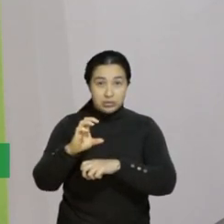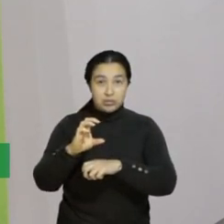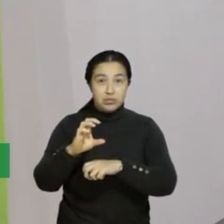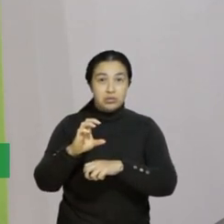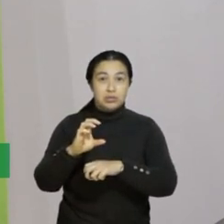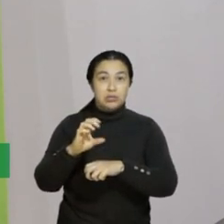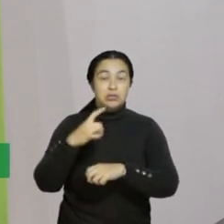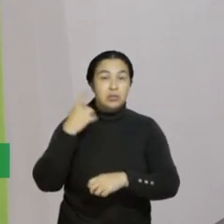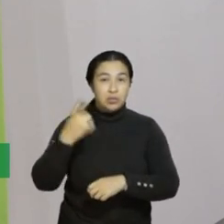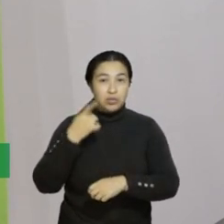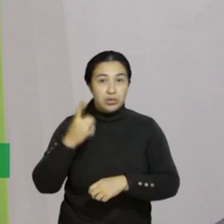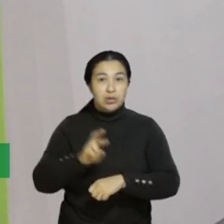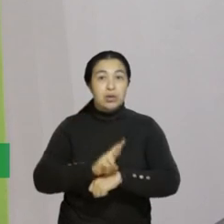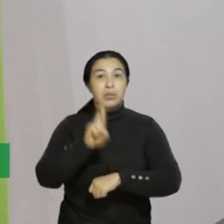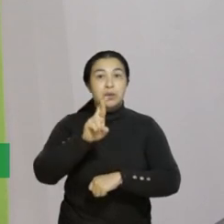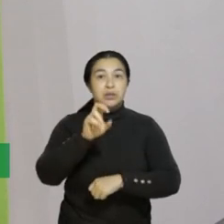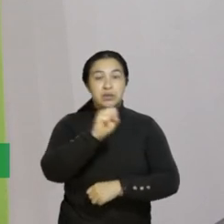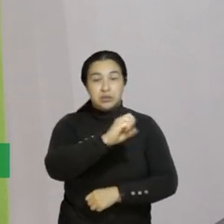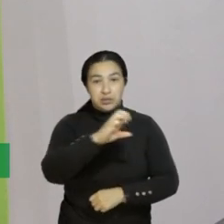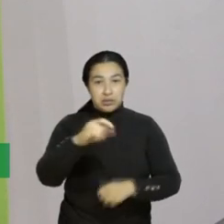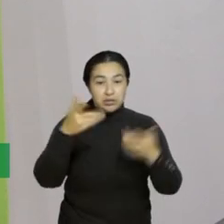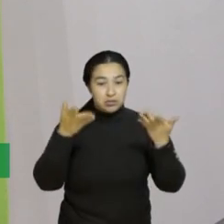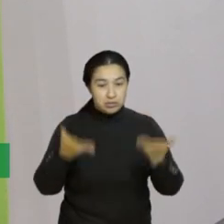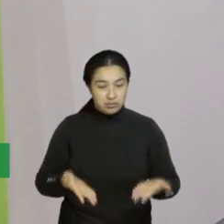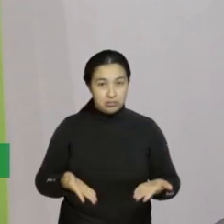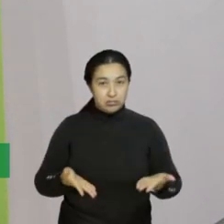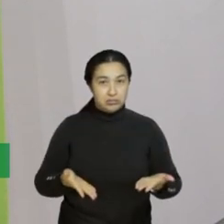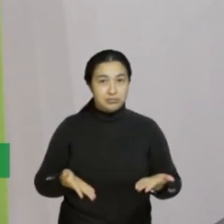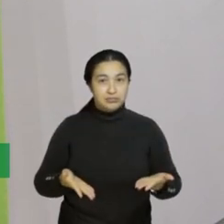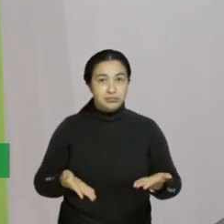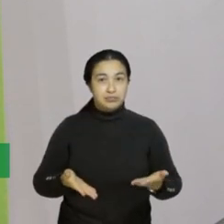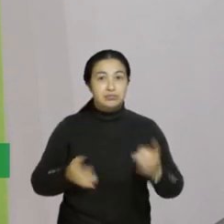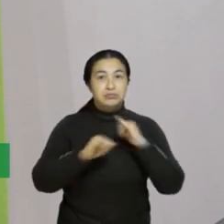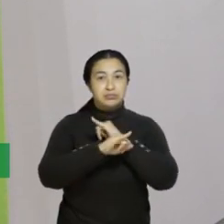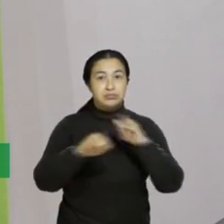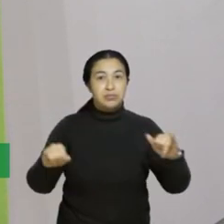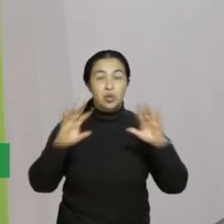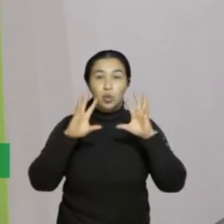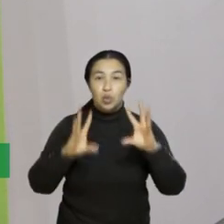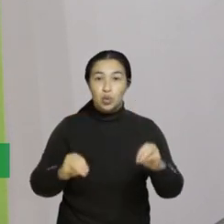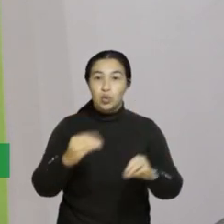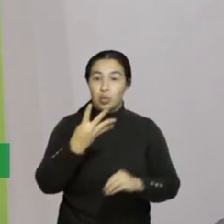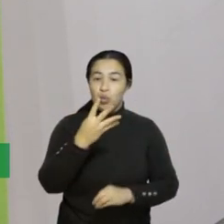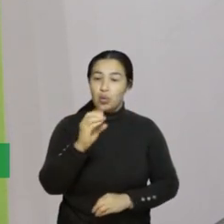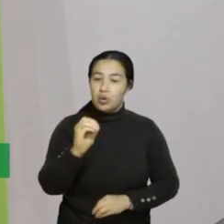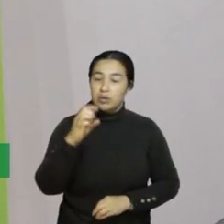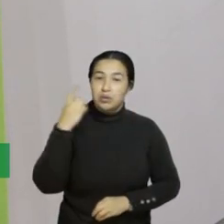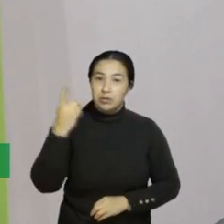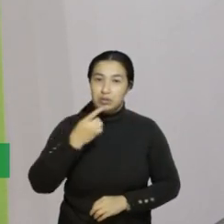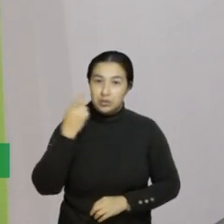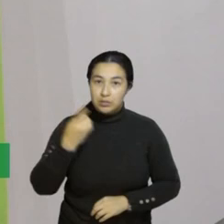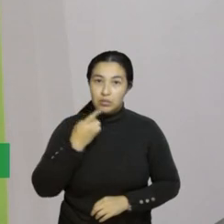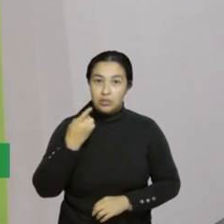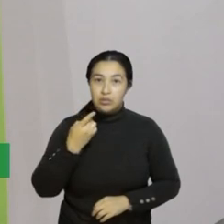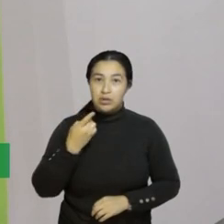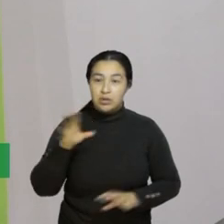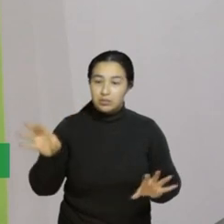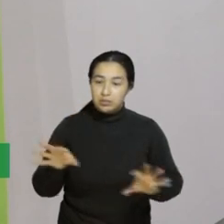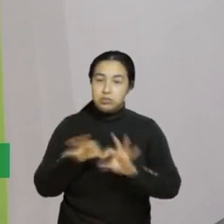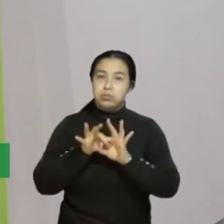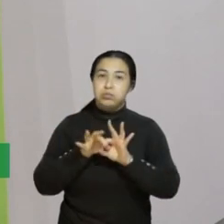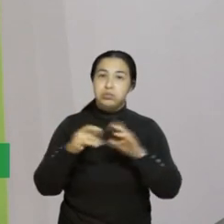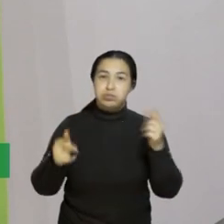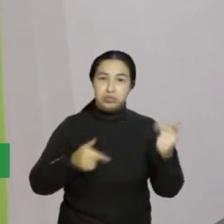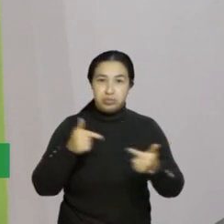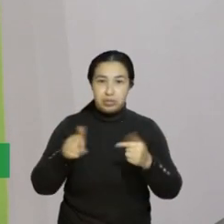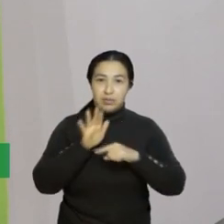levando o nome da Assembleia Legislativa do nosso estado e dizendo que todos os 40 deputados do nosso estado estavam unidos e fazendo esse